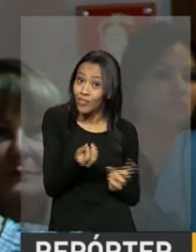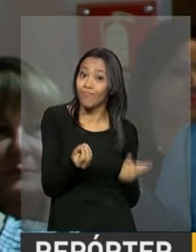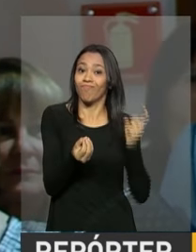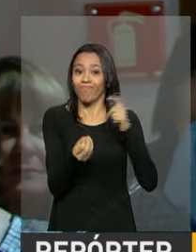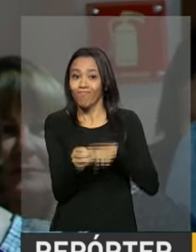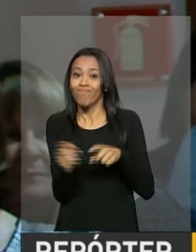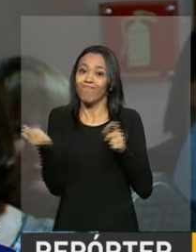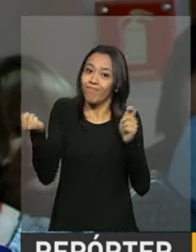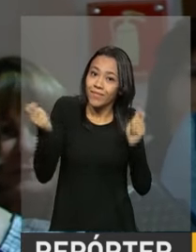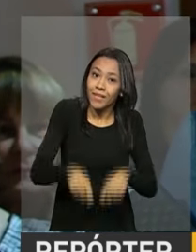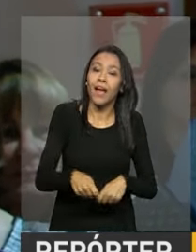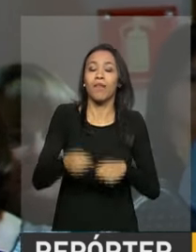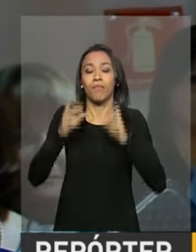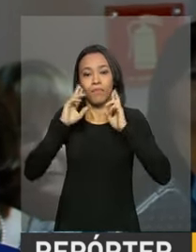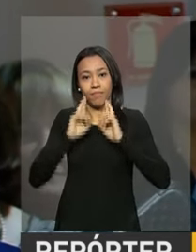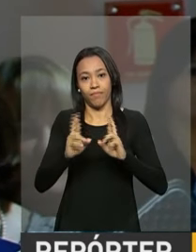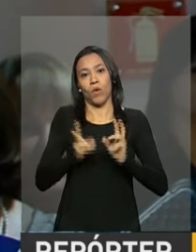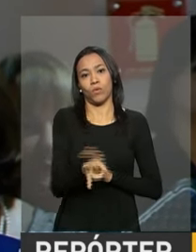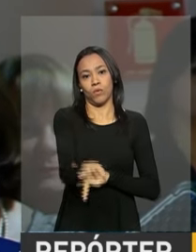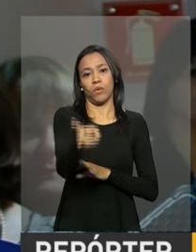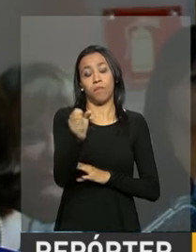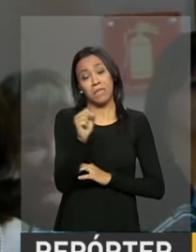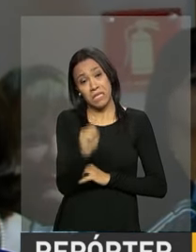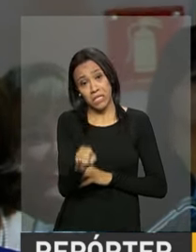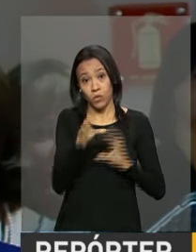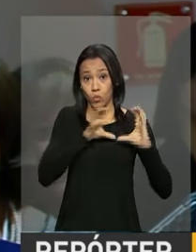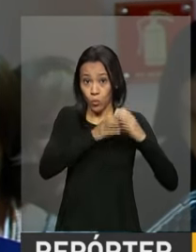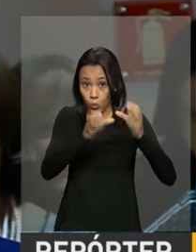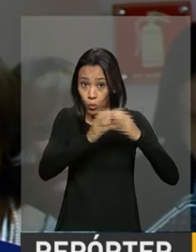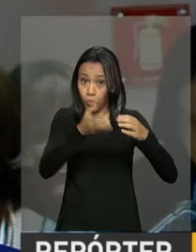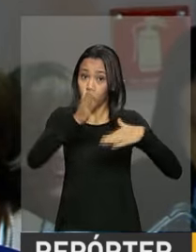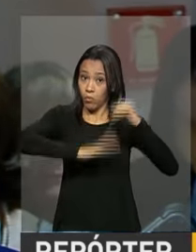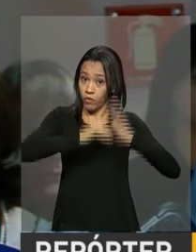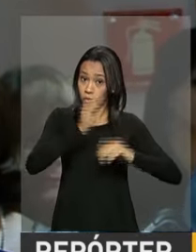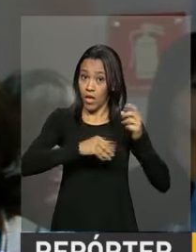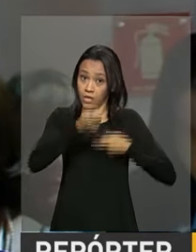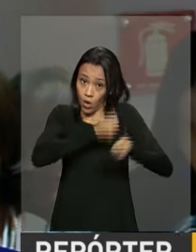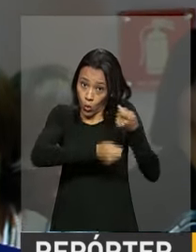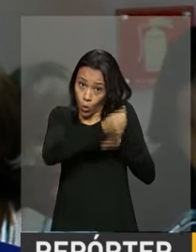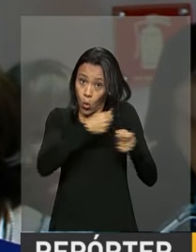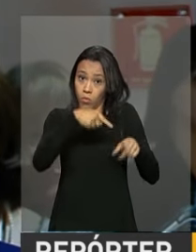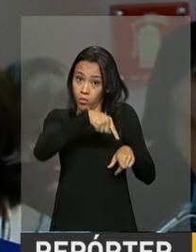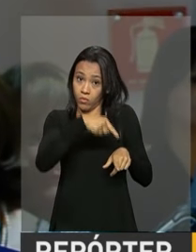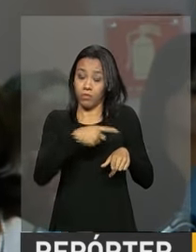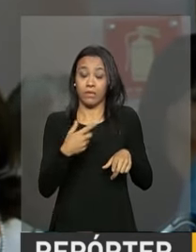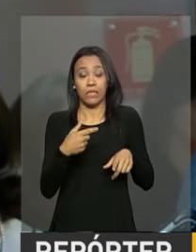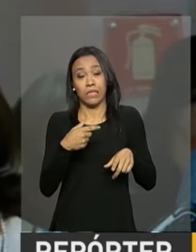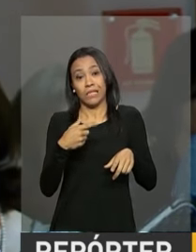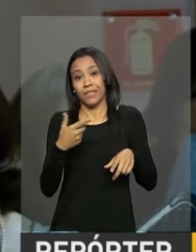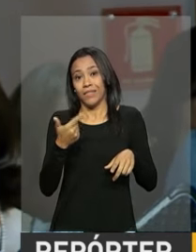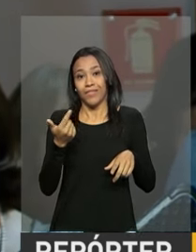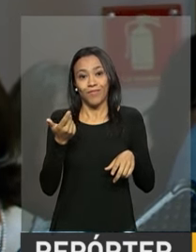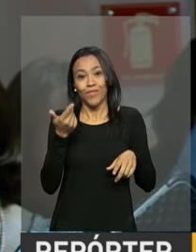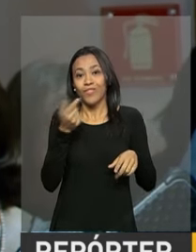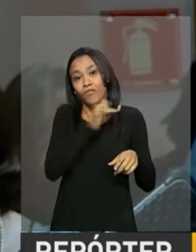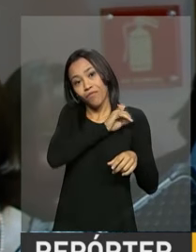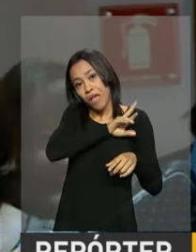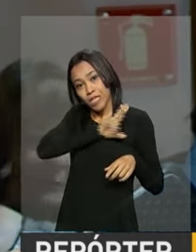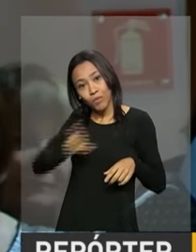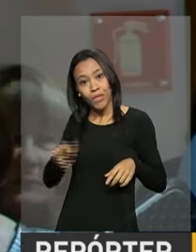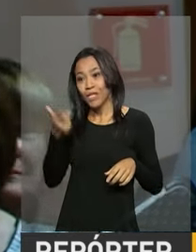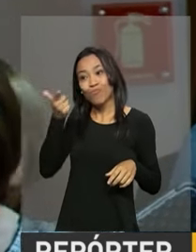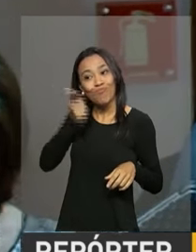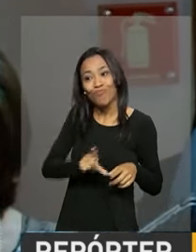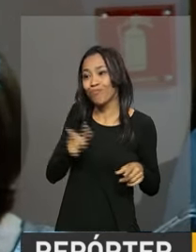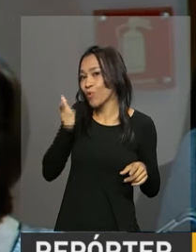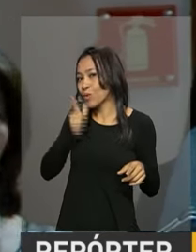compromissos do ministério sejam cumpridos se a equipe Econômica né que acaba de se instalar eh não tiver condições de recompor esses